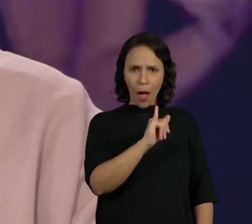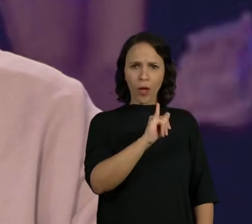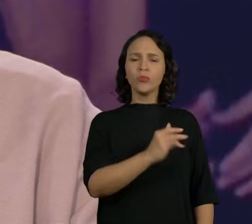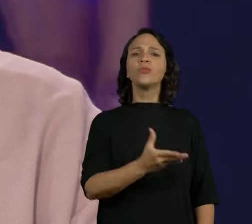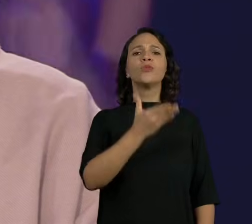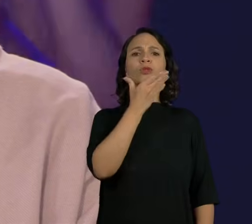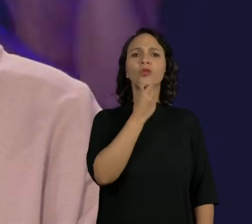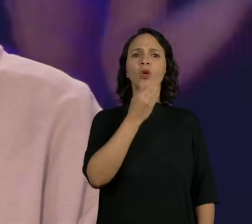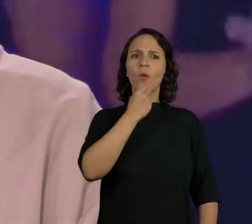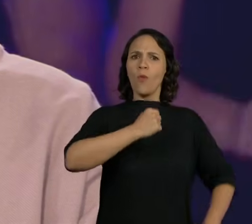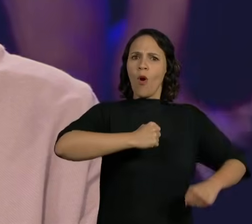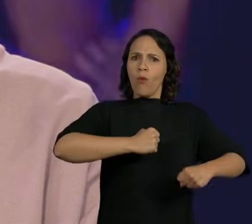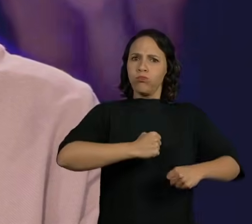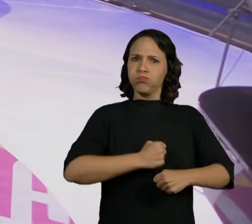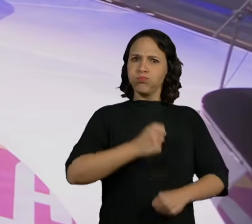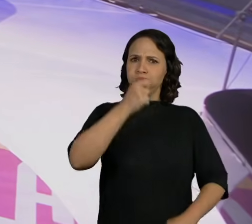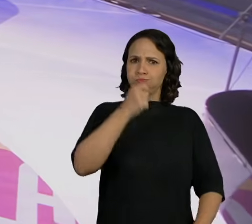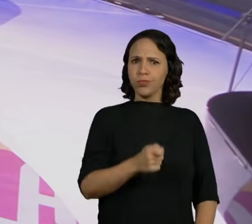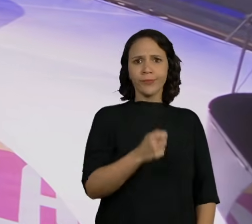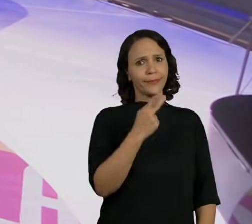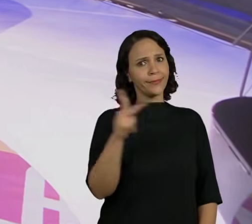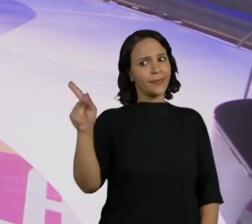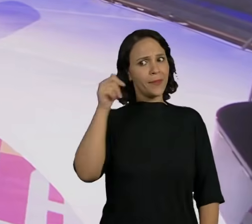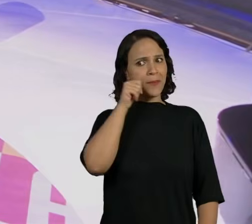pai. É o macho de mamãe.